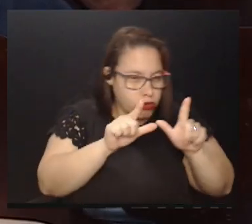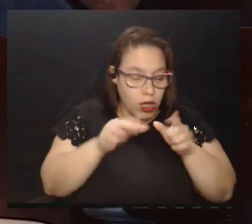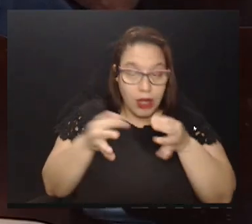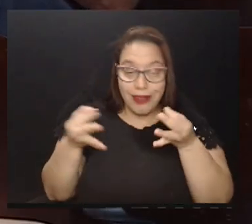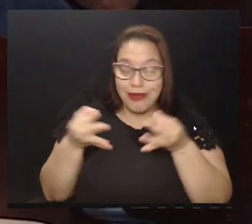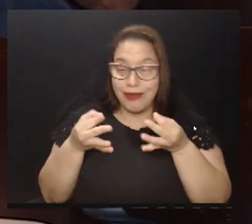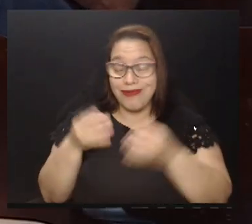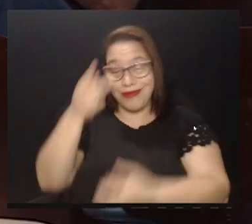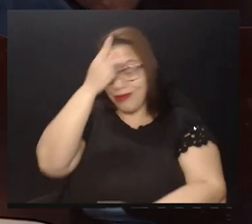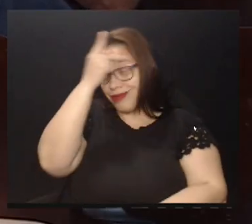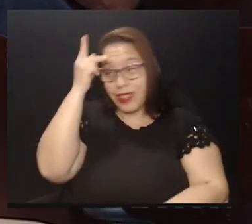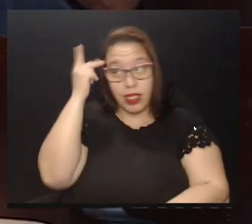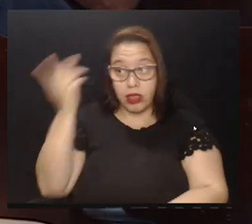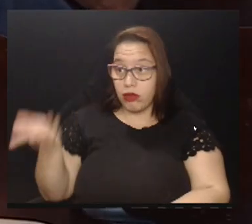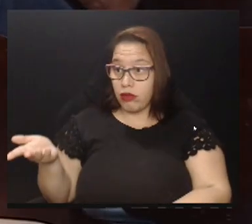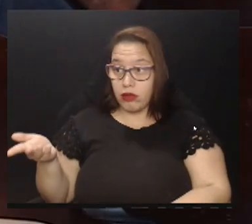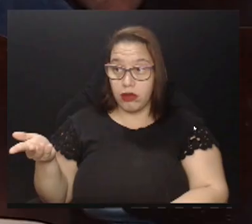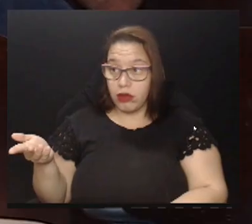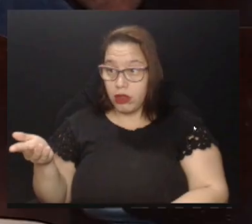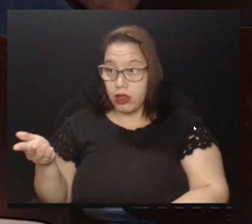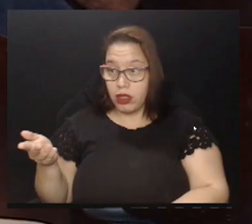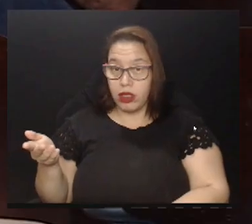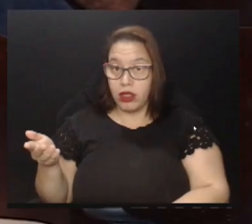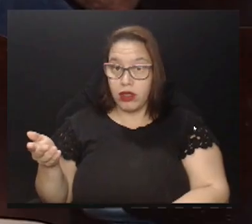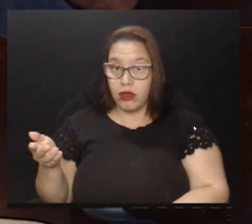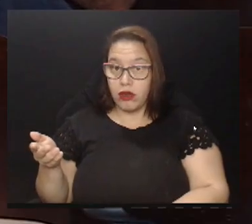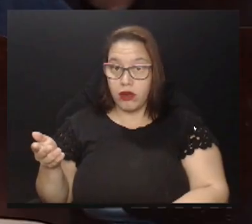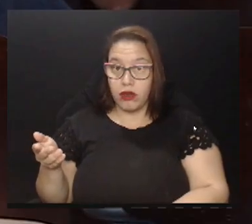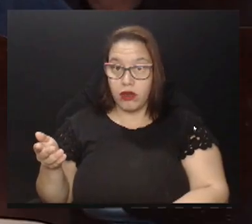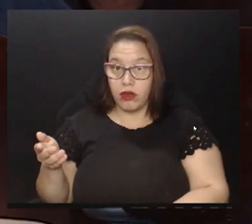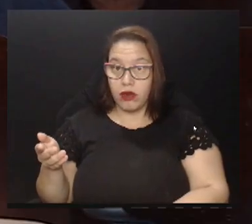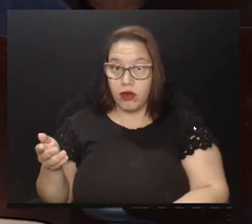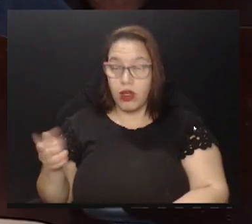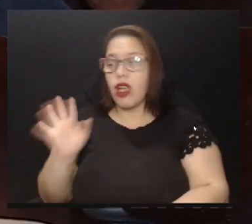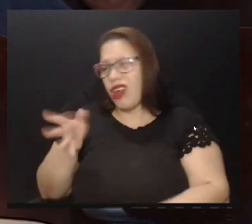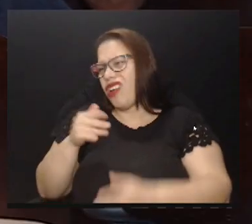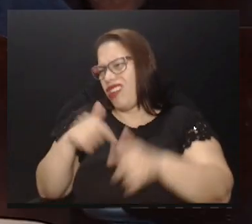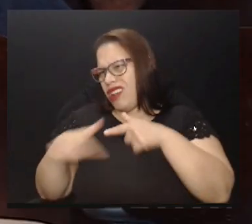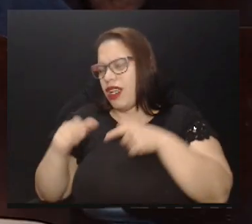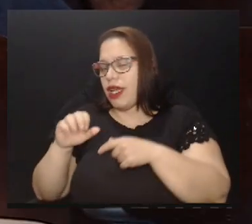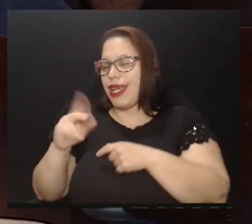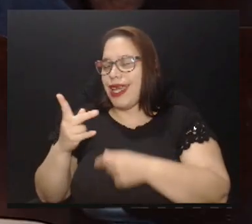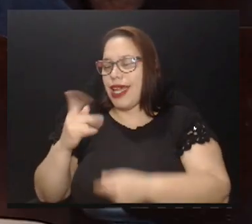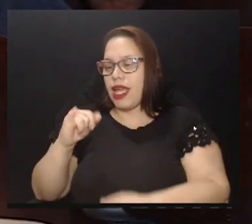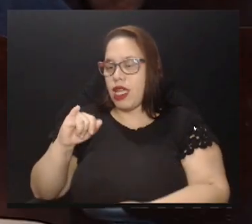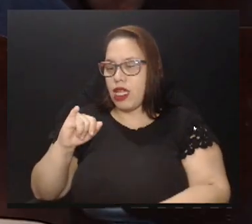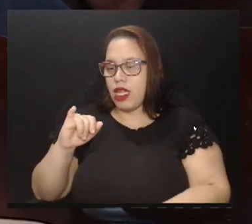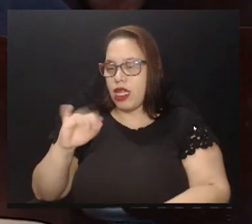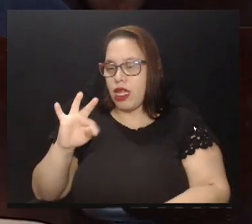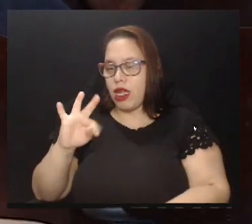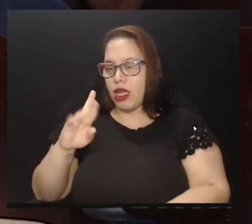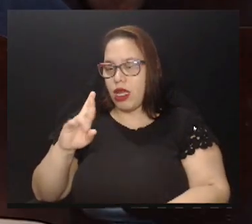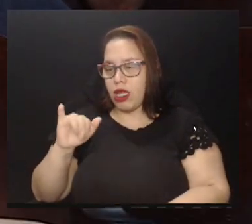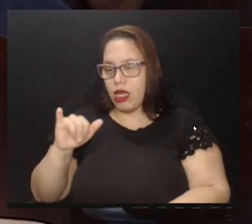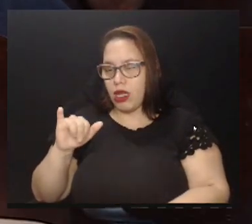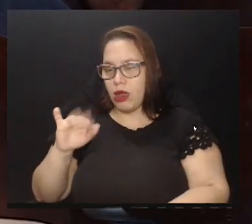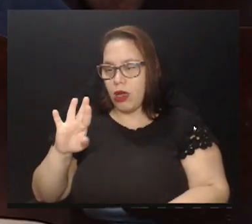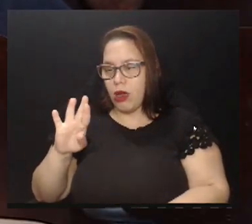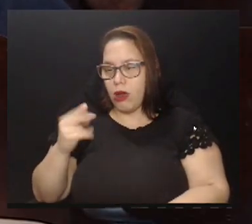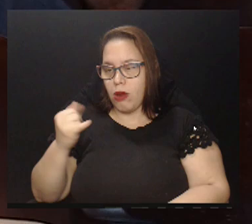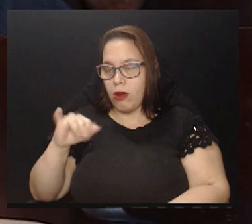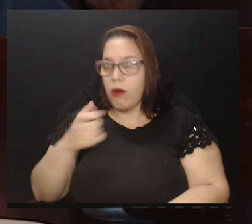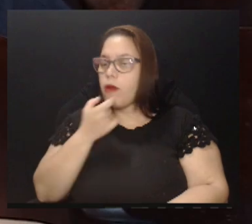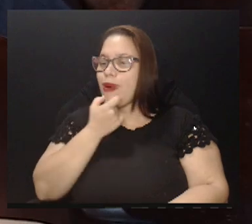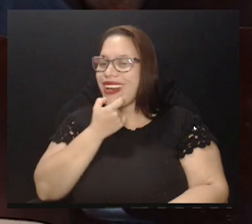com storyboard. Né? Eu já trabalhei com storyboard porque eu também venho da área da publicidade, né? Eu sou jornalista, depois